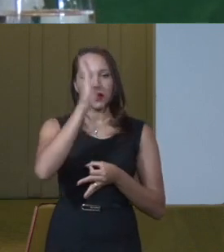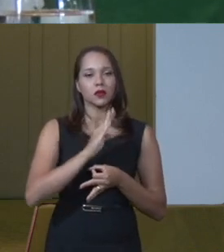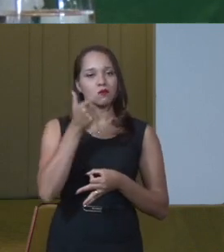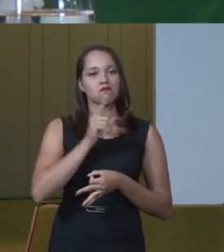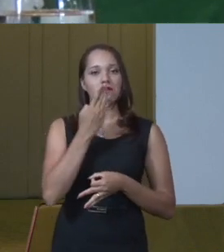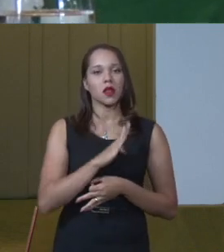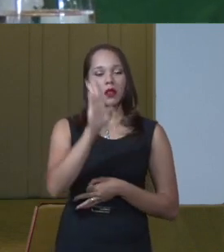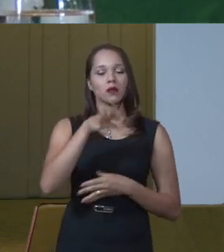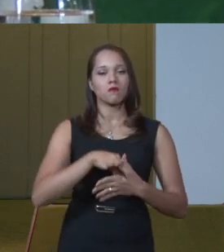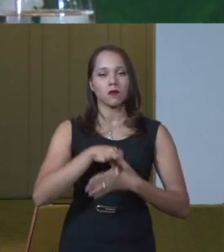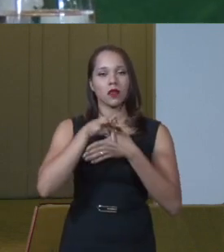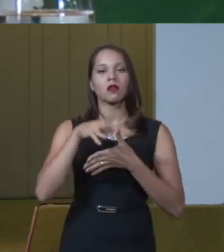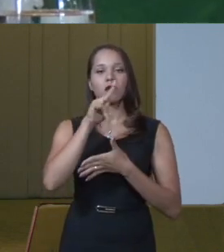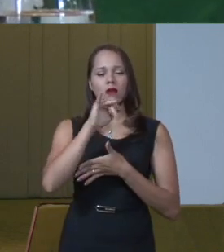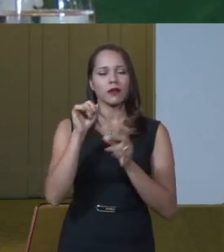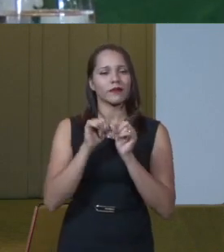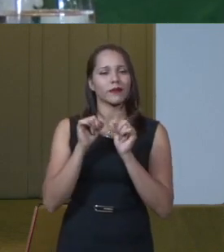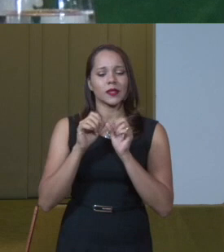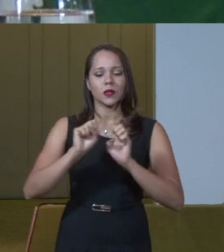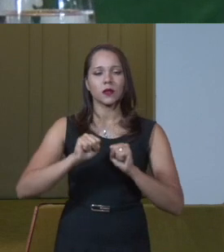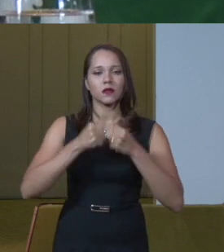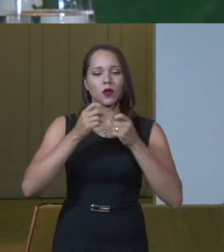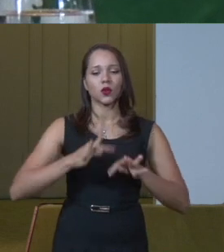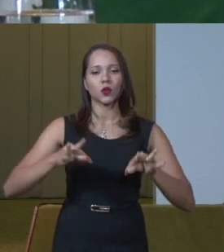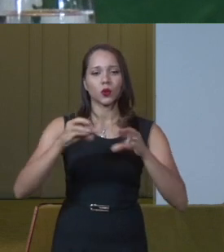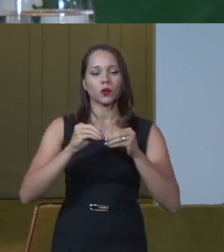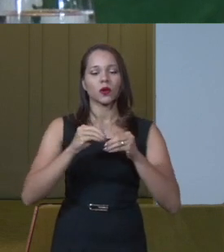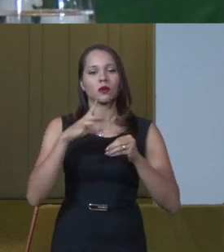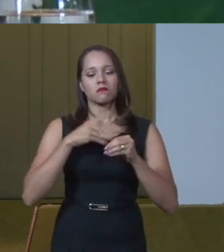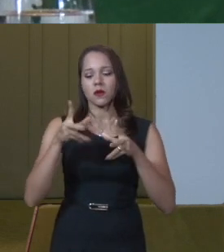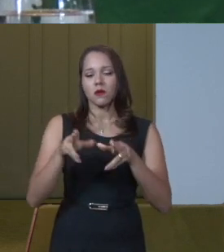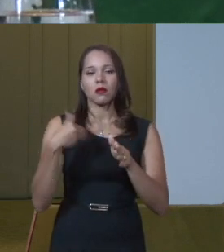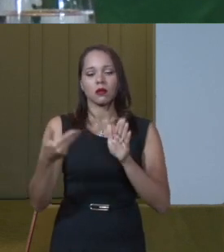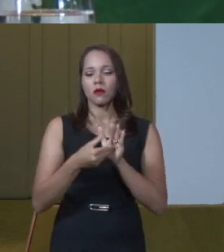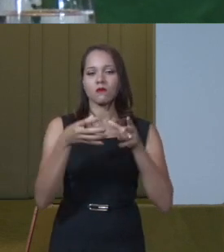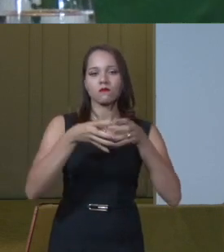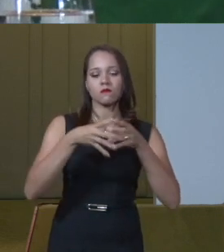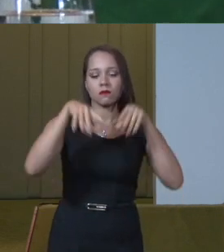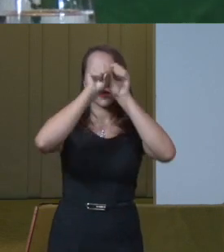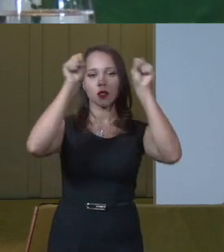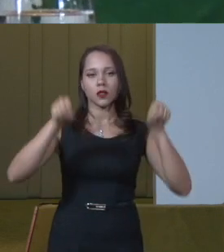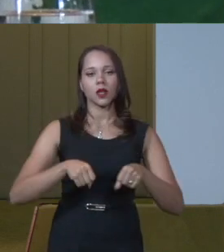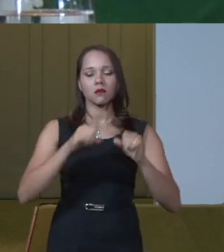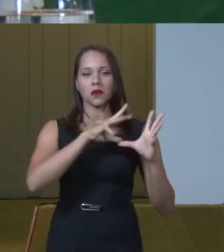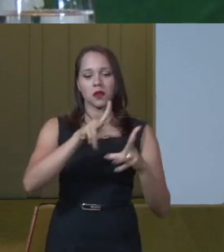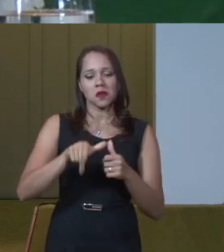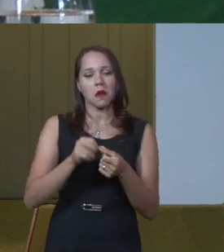fará para que esse órgão, assim como todos os órgãos do sistema internacional, seja regional,